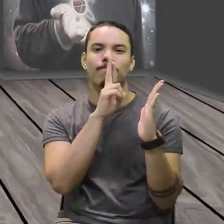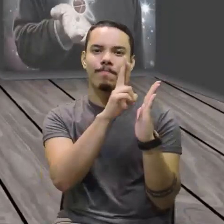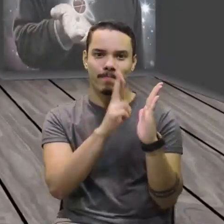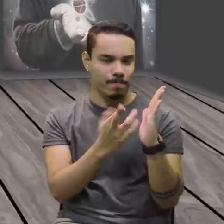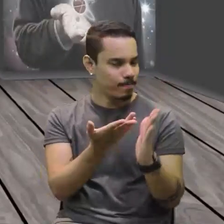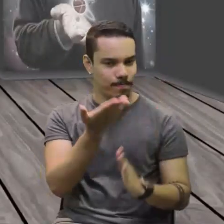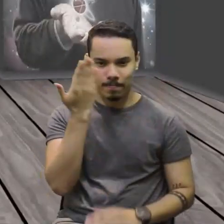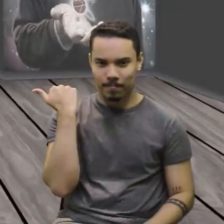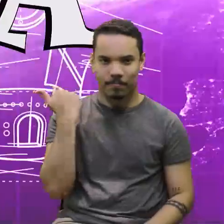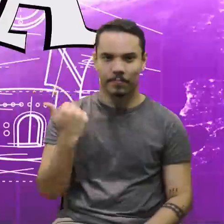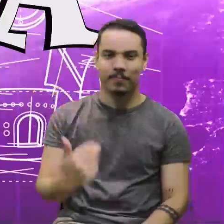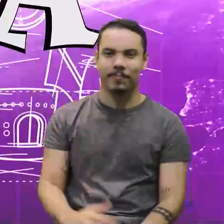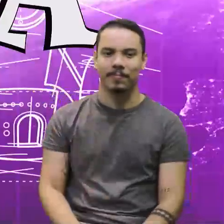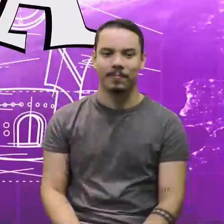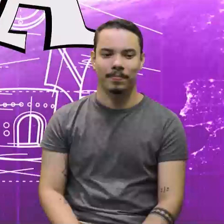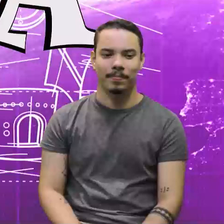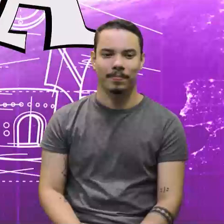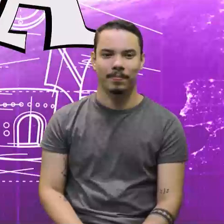resumo de hoje, então?